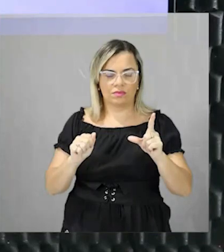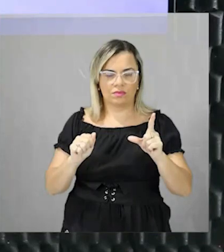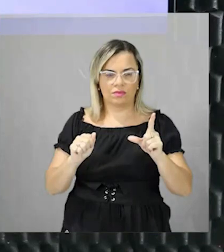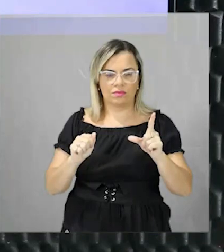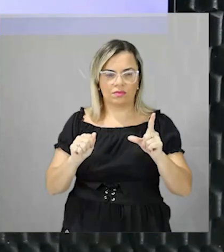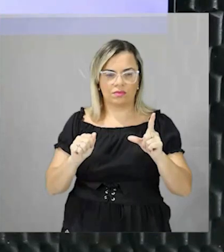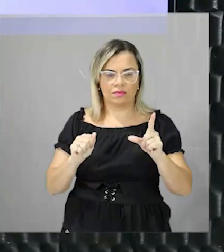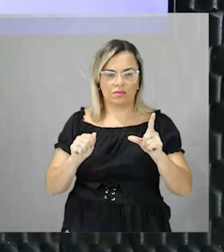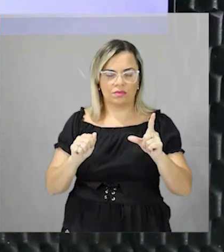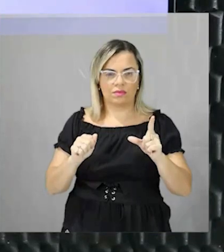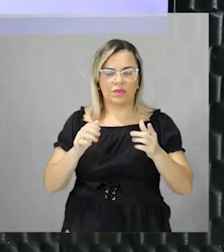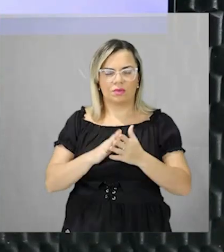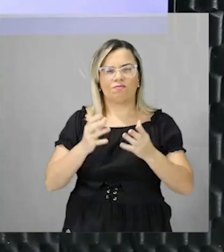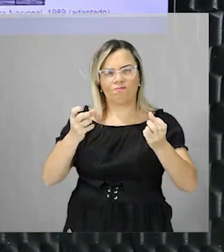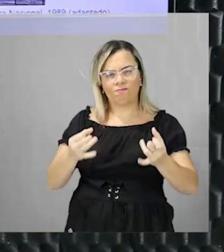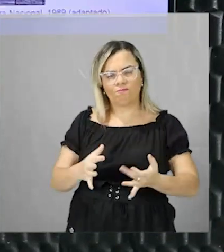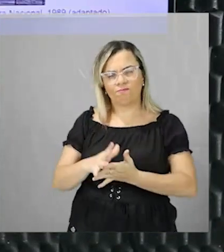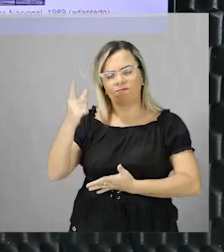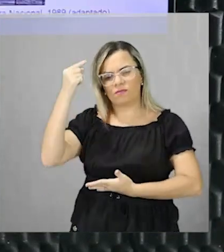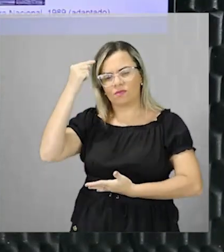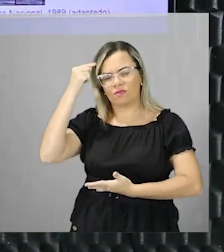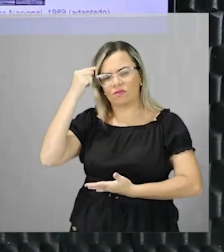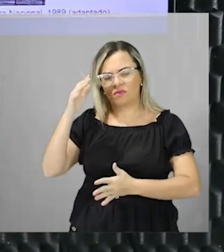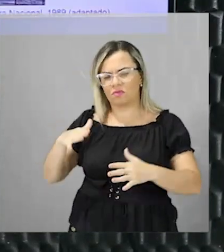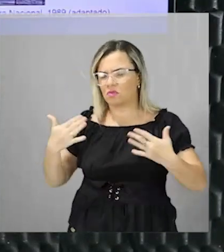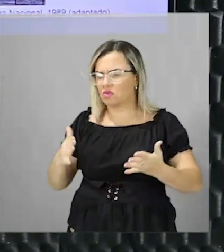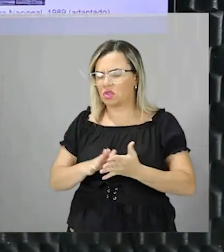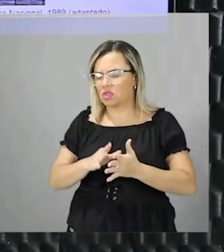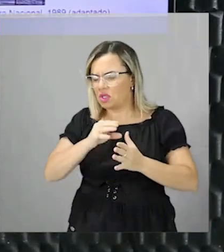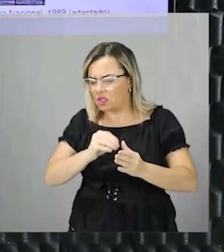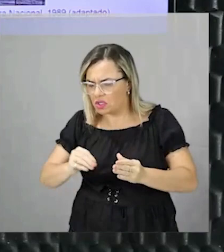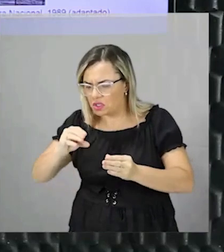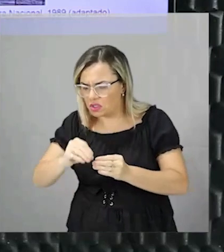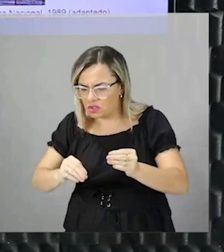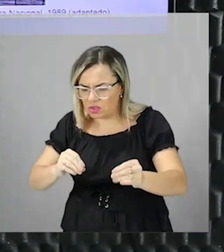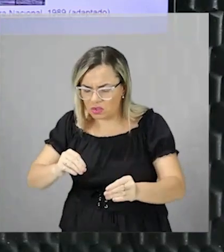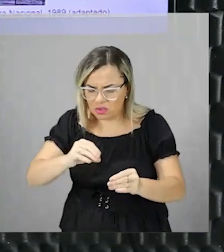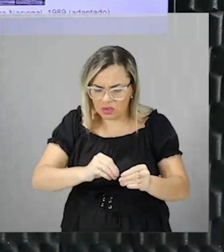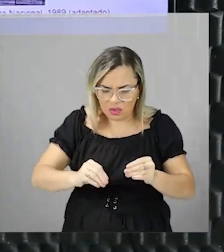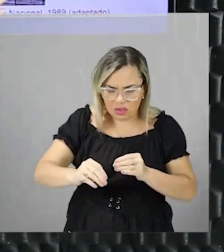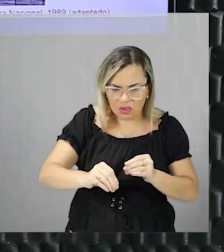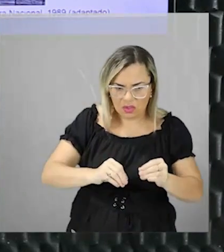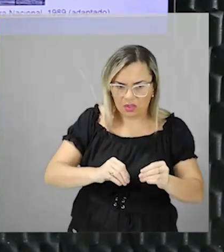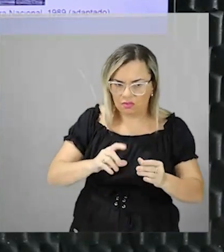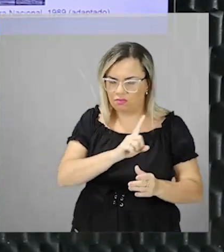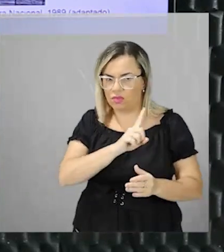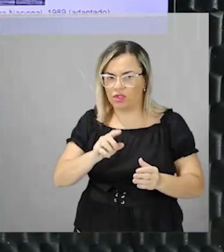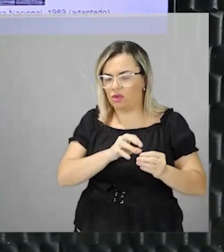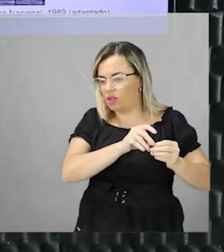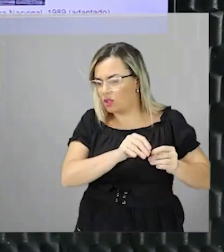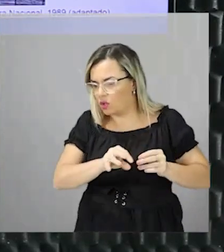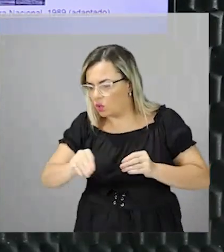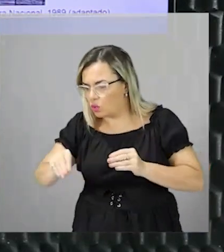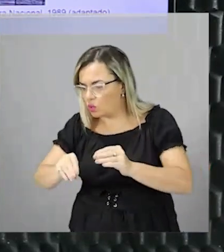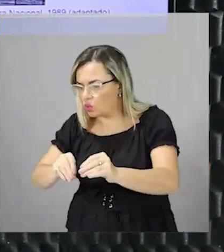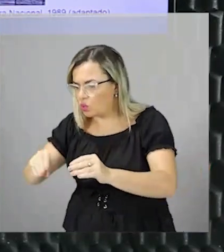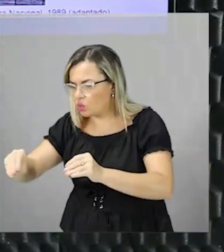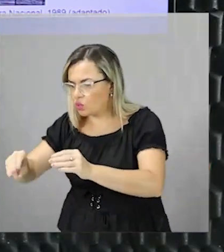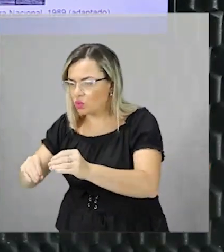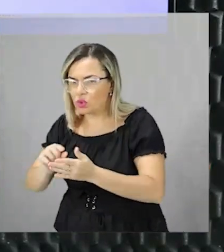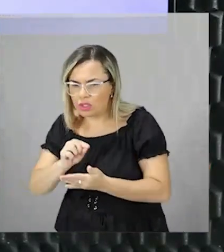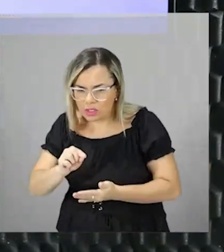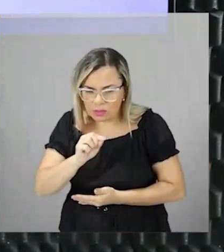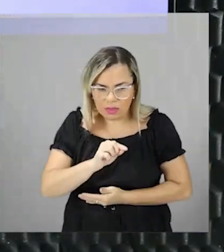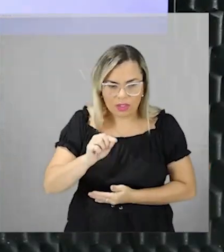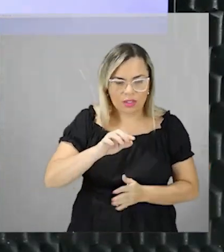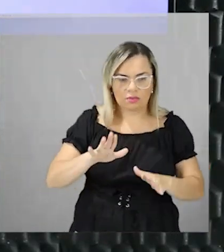fragmentos rochosos? Se tu pensar bem, galera, aqui não está havendo deposição. Aqui está havendo a leva de fragmentos. Então já foi, tá